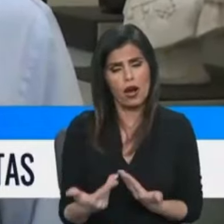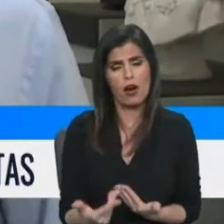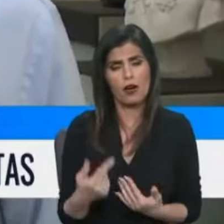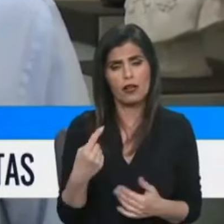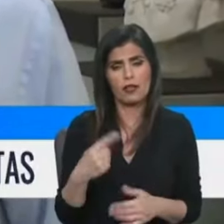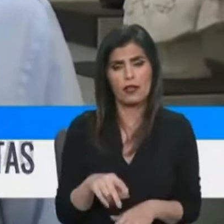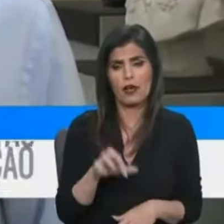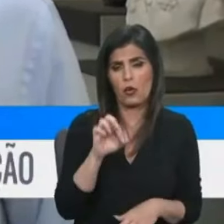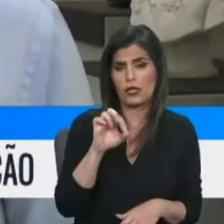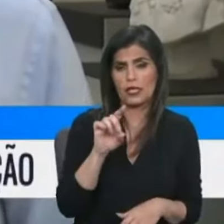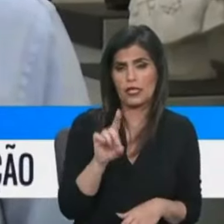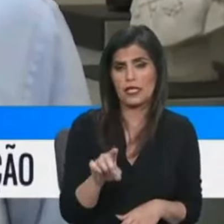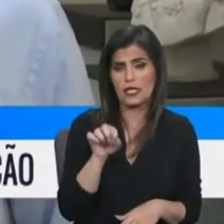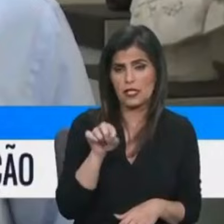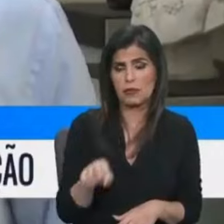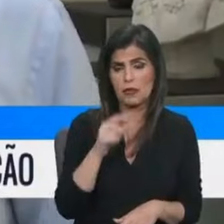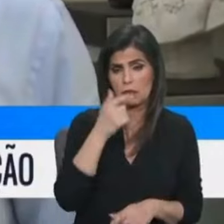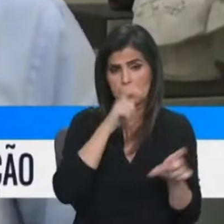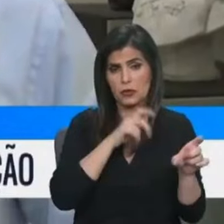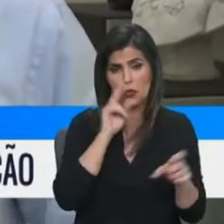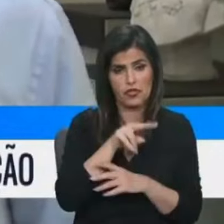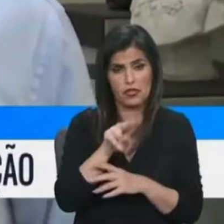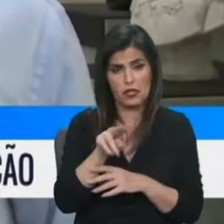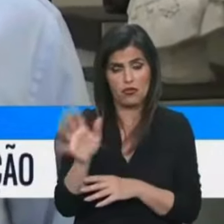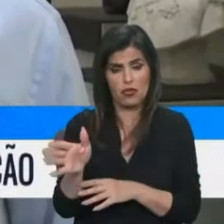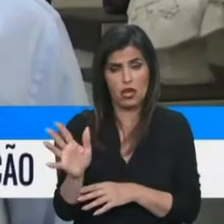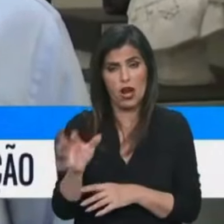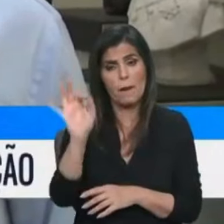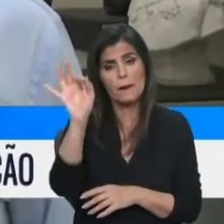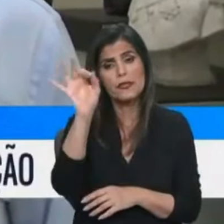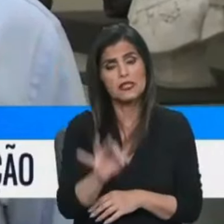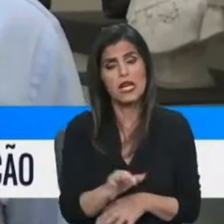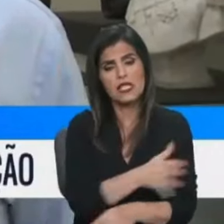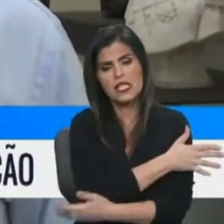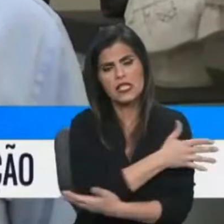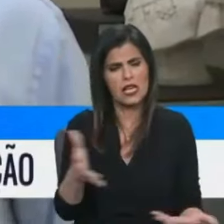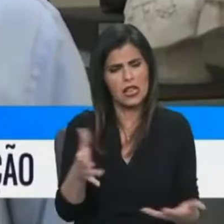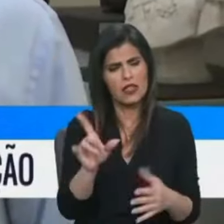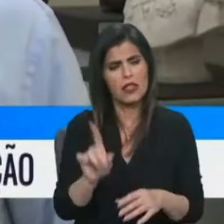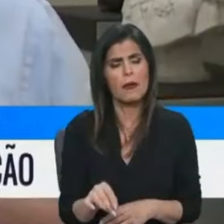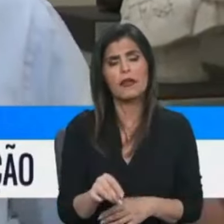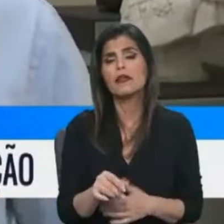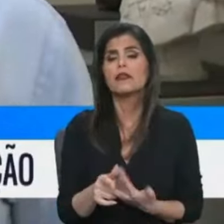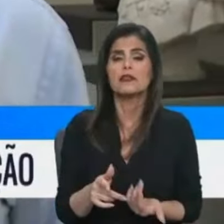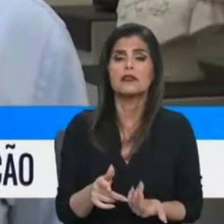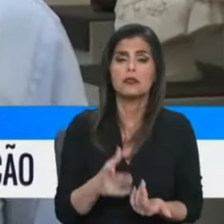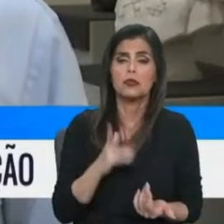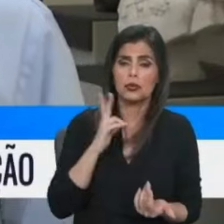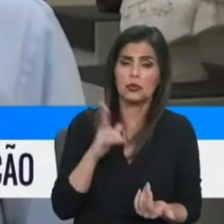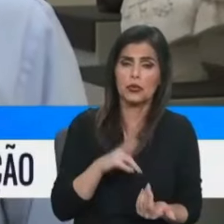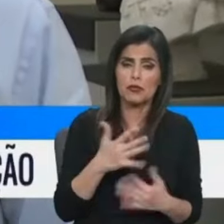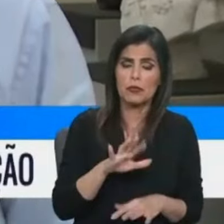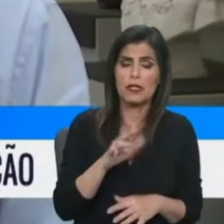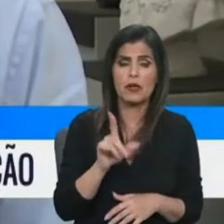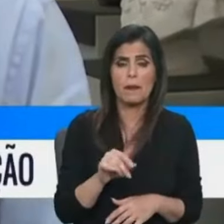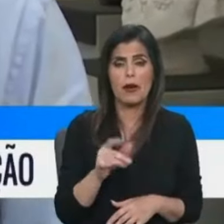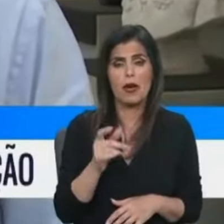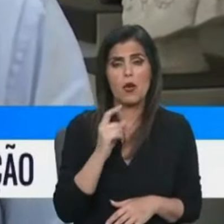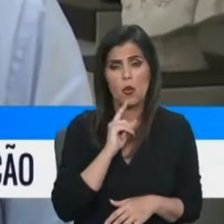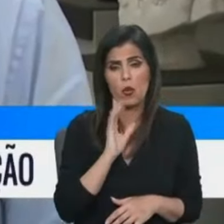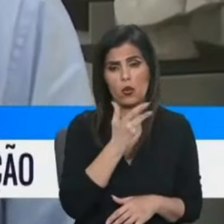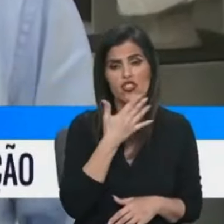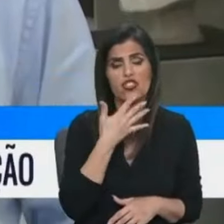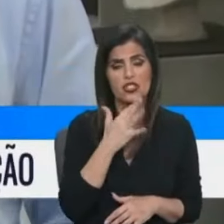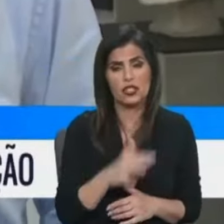contamos com 86 mil visitantes e com uma percentagem grande de portugueses, mas também um número de